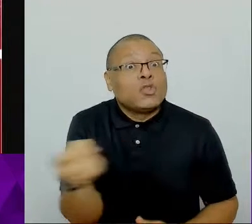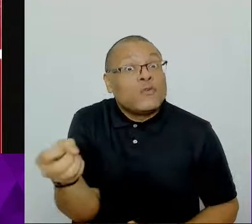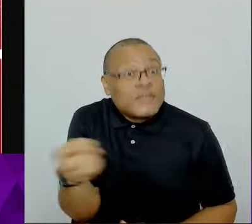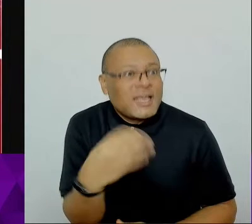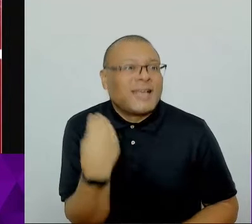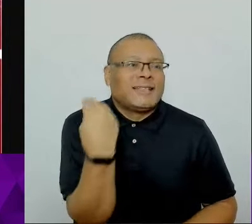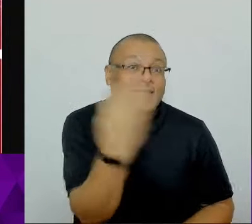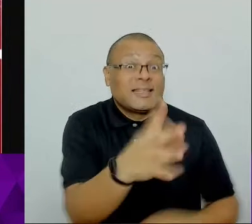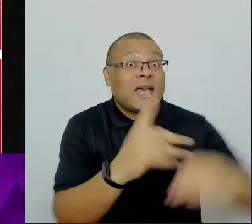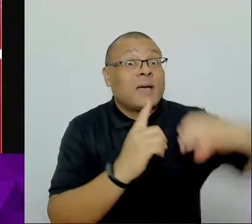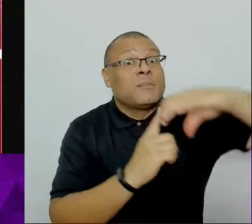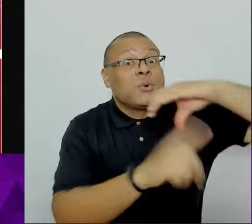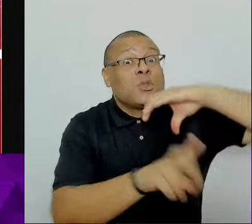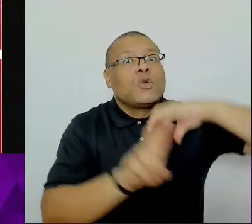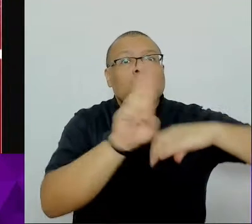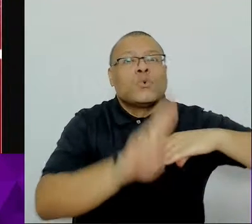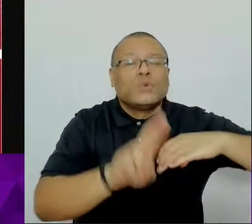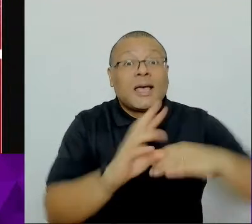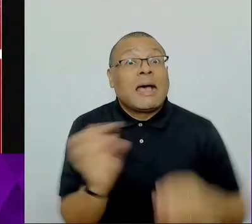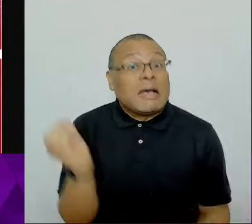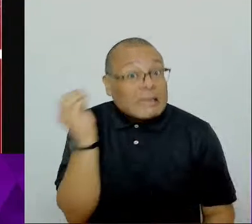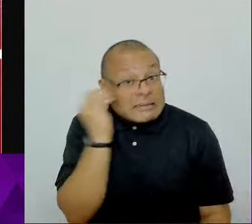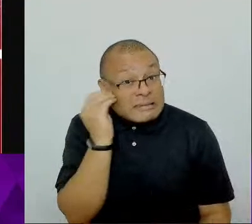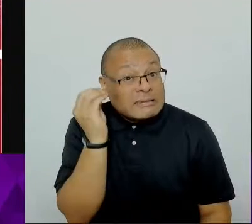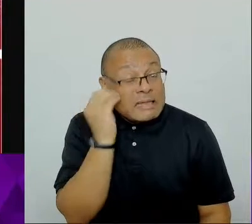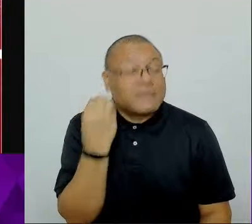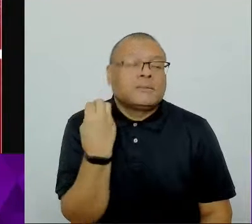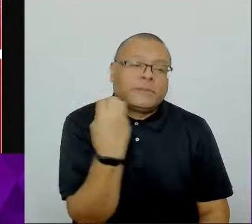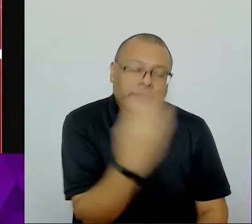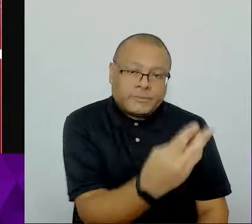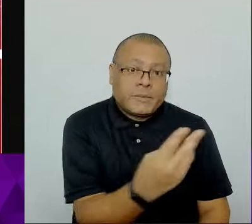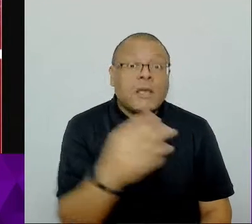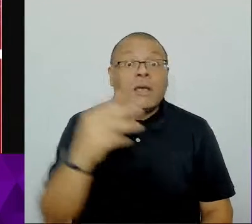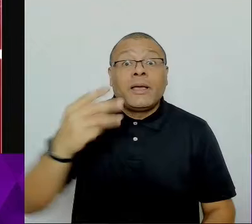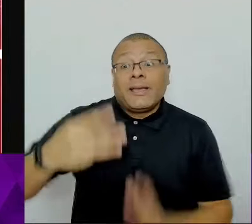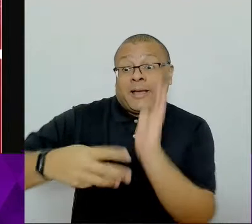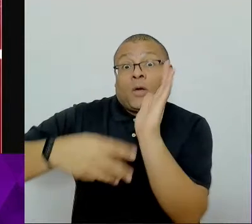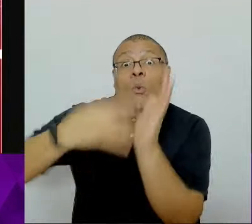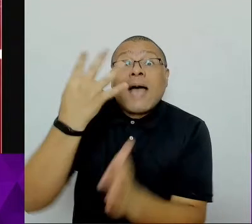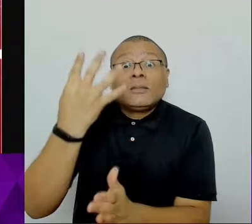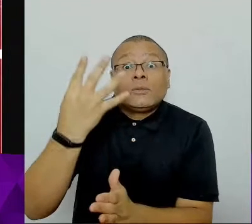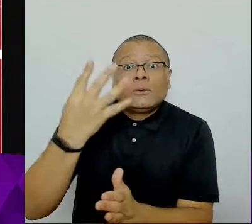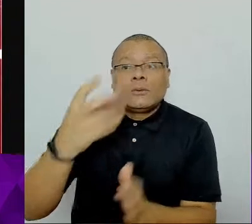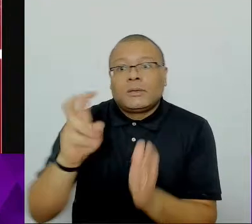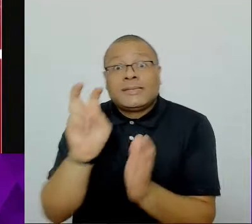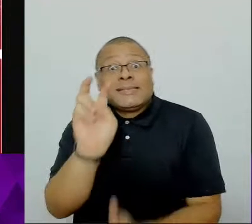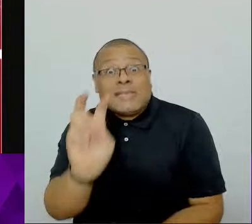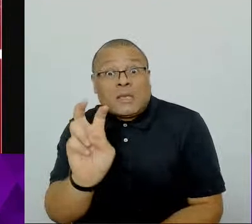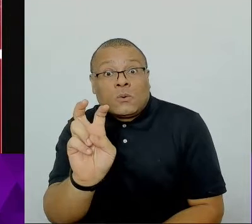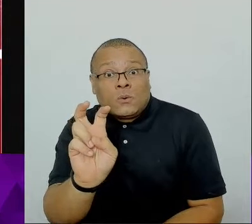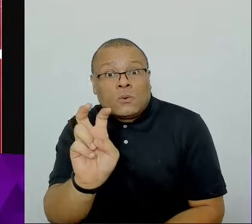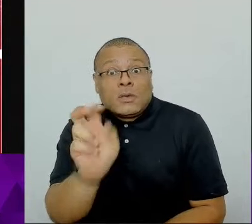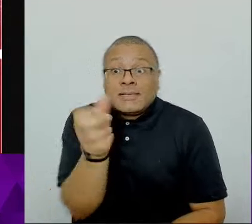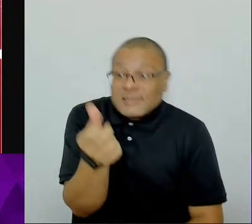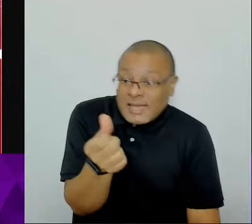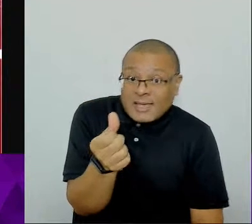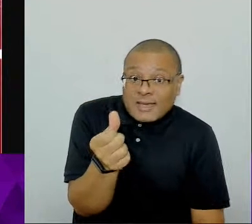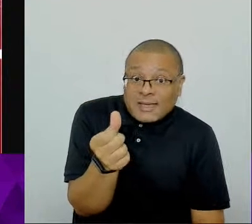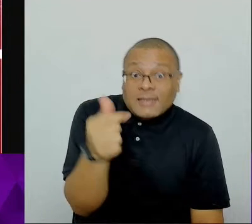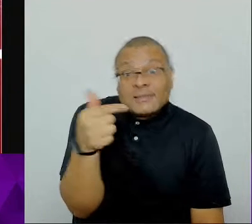a quantidade de testes que você deveria fazer. Se você faz 4 vezes ao ano, se você faz 5 vezes ao ano, 6 vezes, uma vez ao